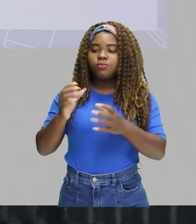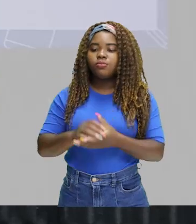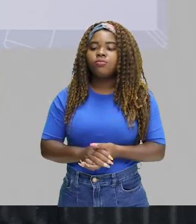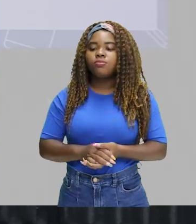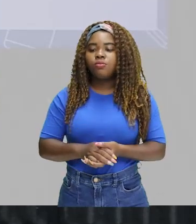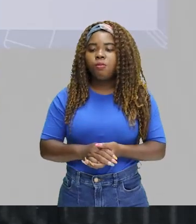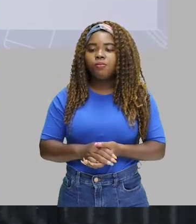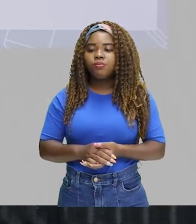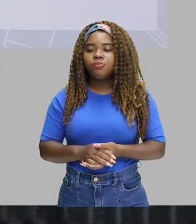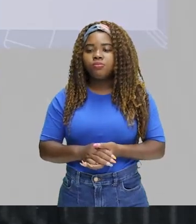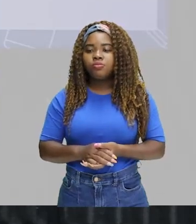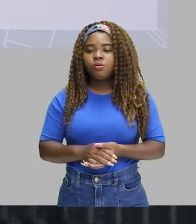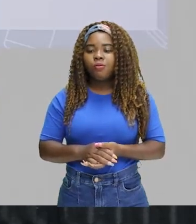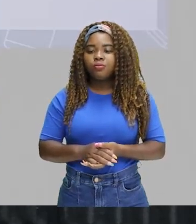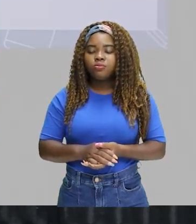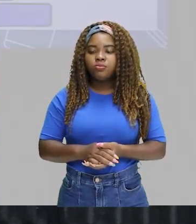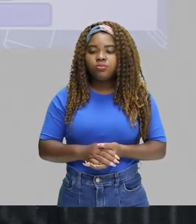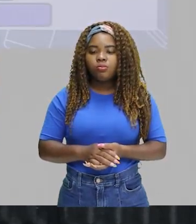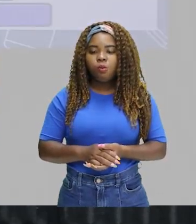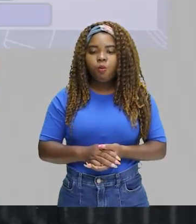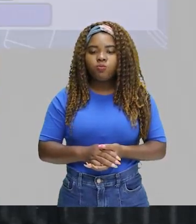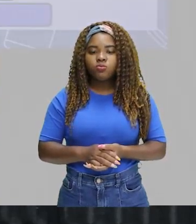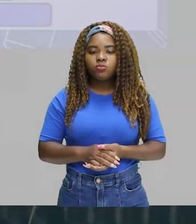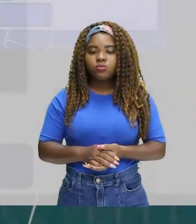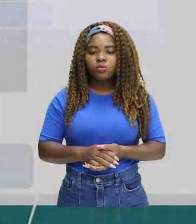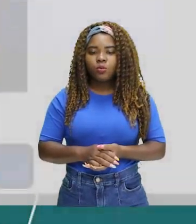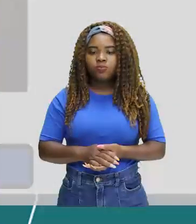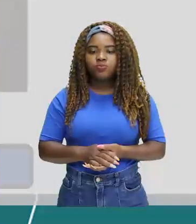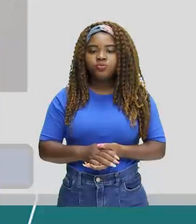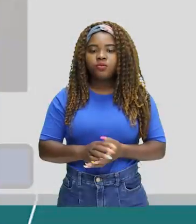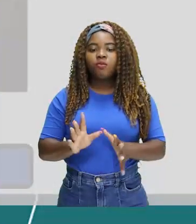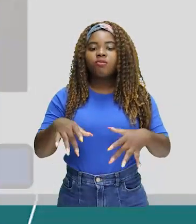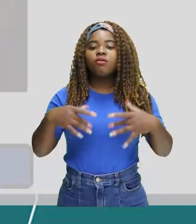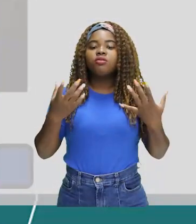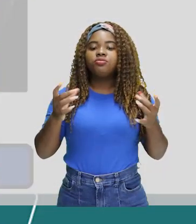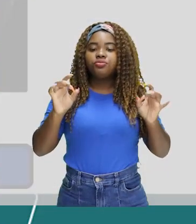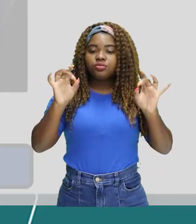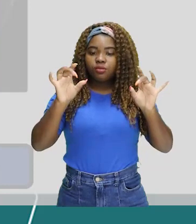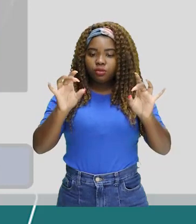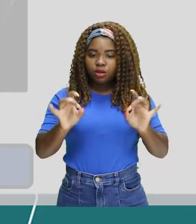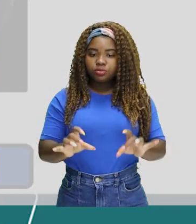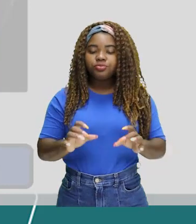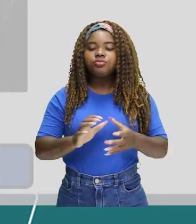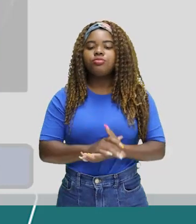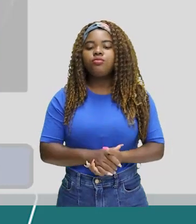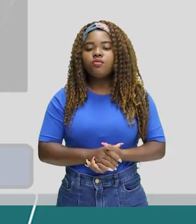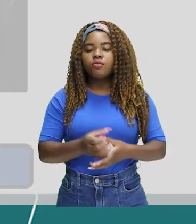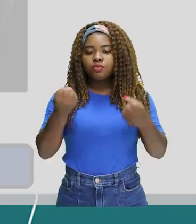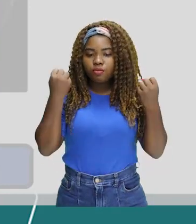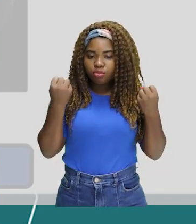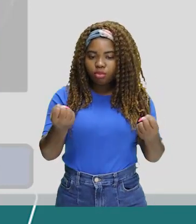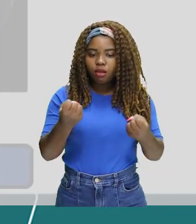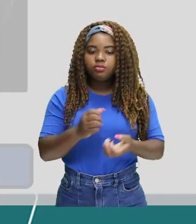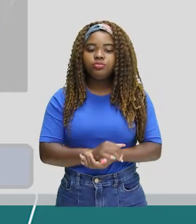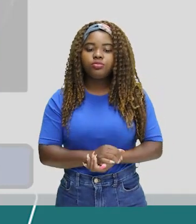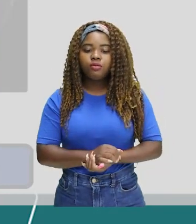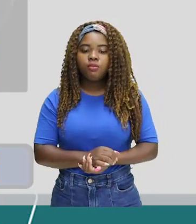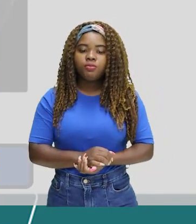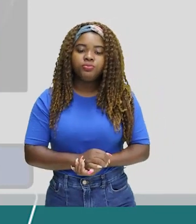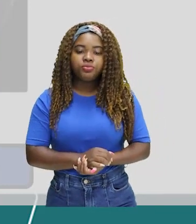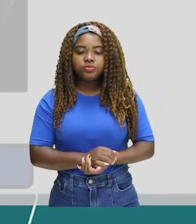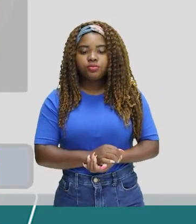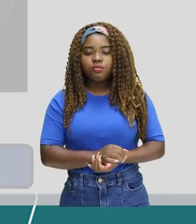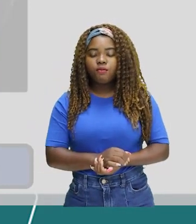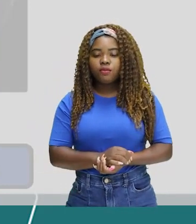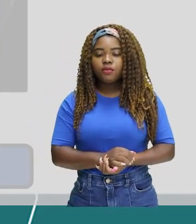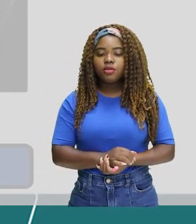precisar esticar essa fita todinha. As especificações. Quando nós falamos das capacidades físicas, eu